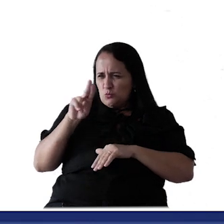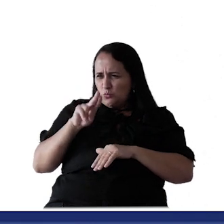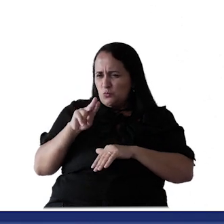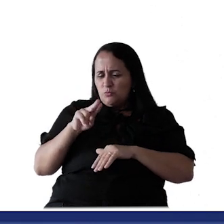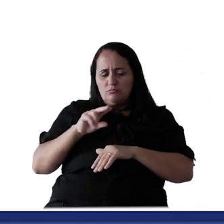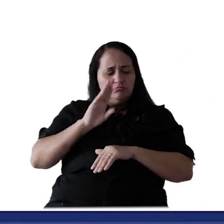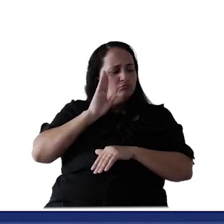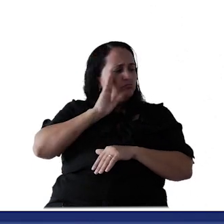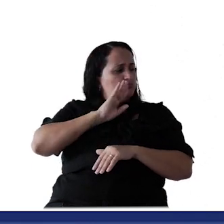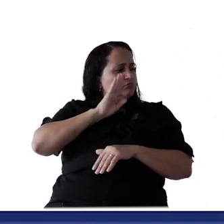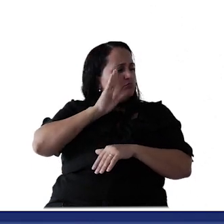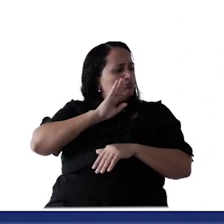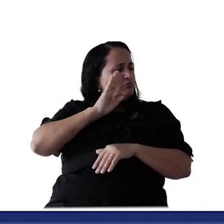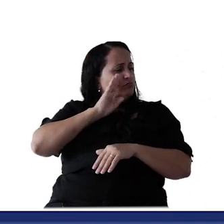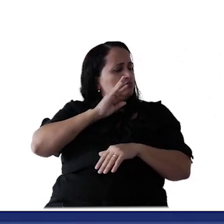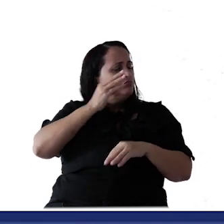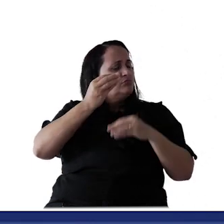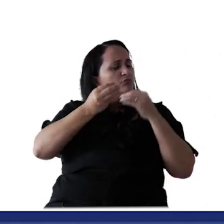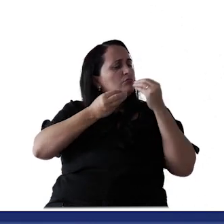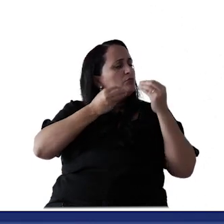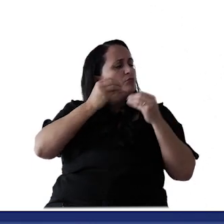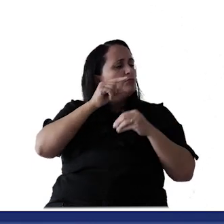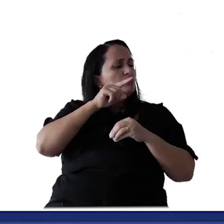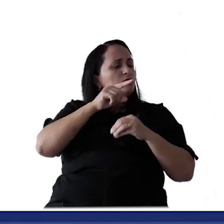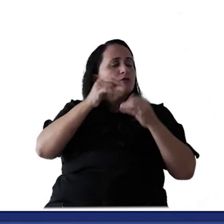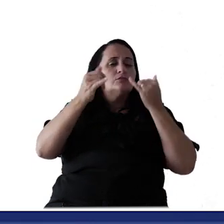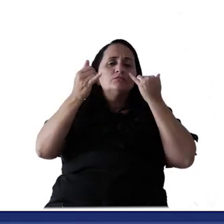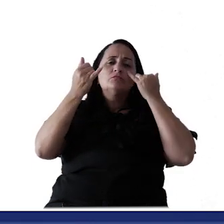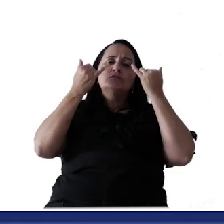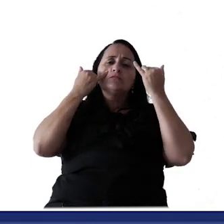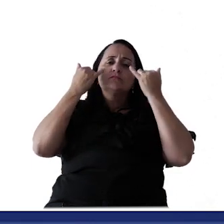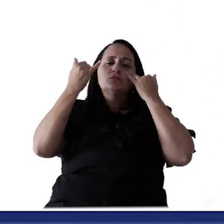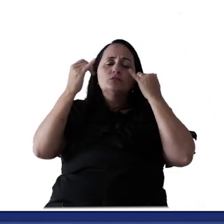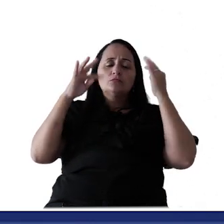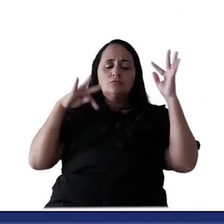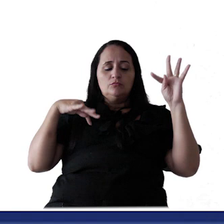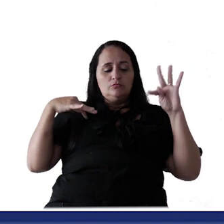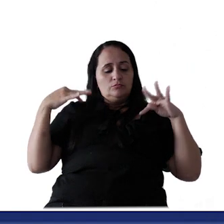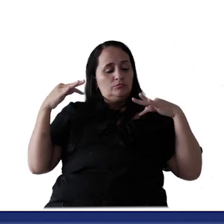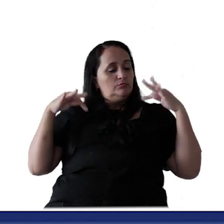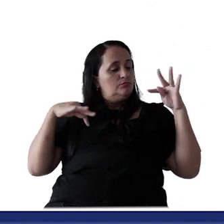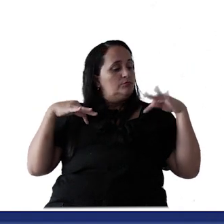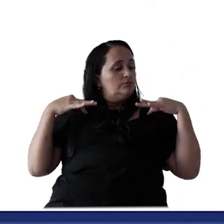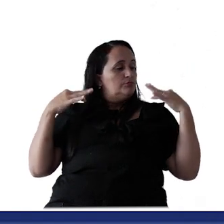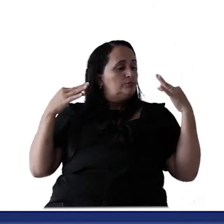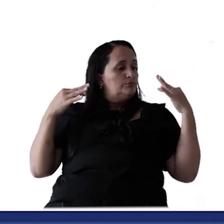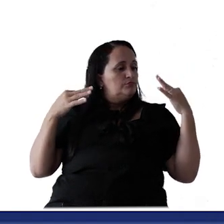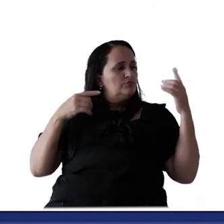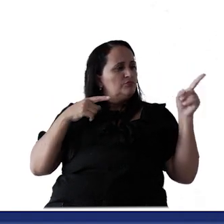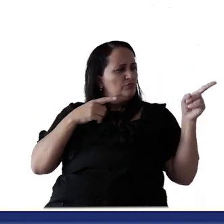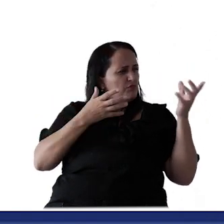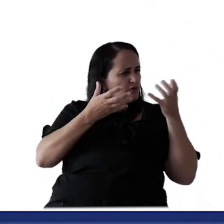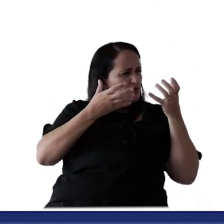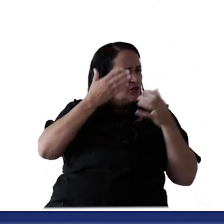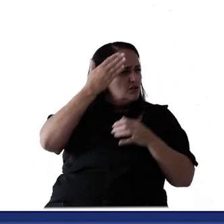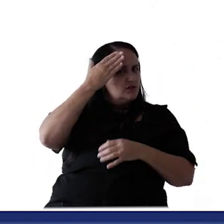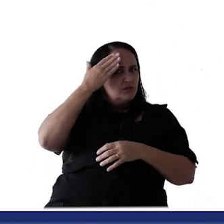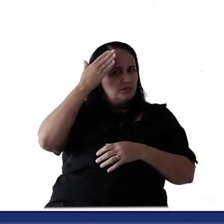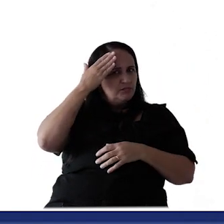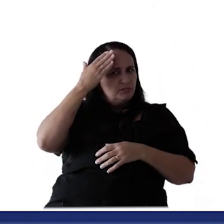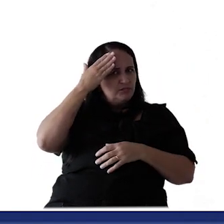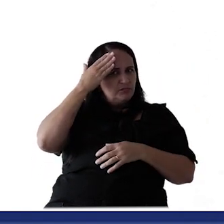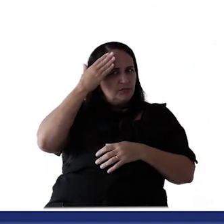Ele dá dicas de como se informar sobre pontos turísticos. Suponha que você quer